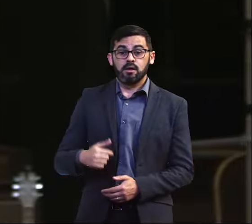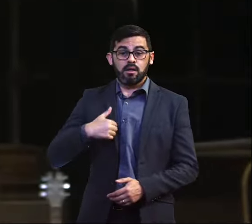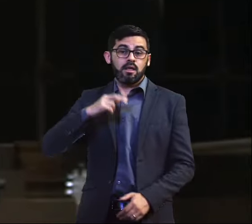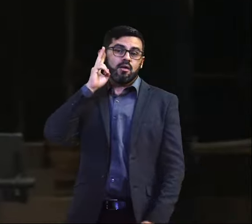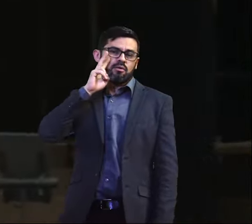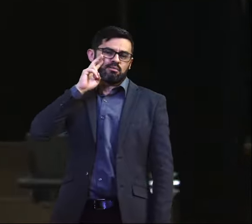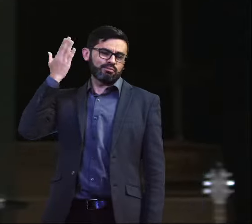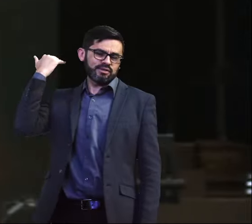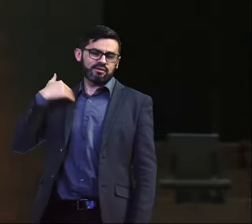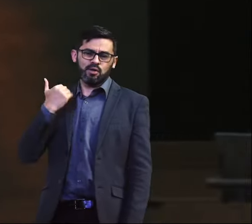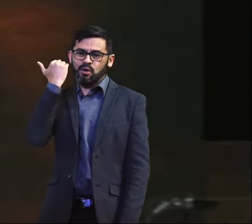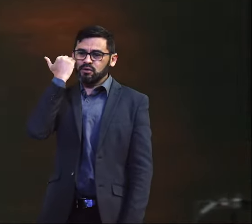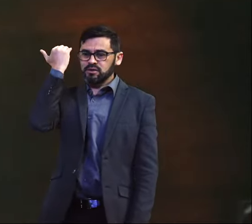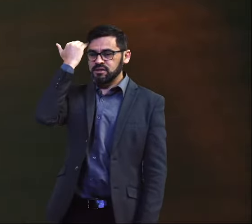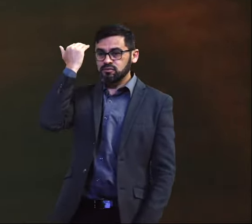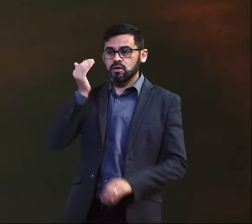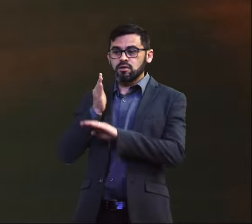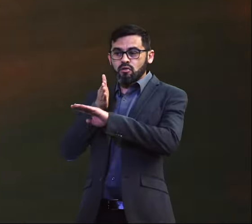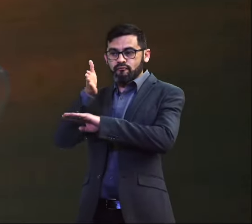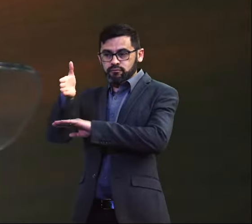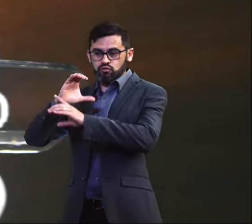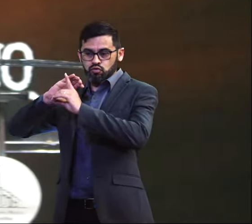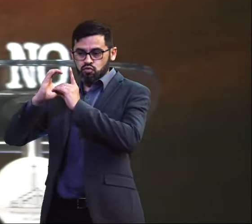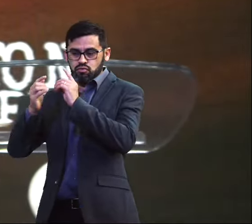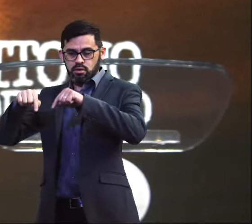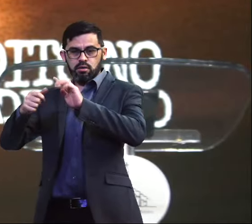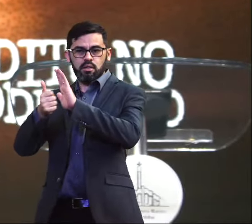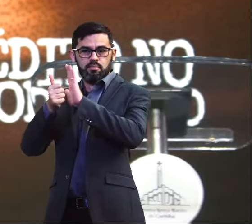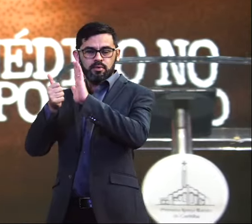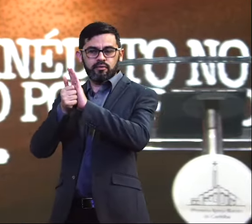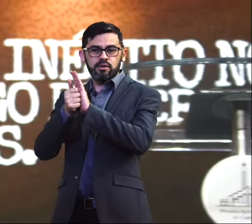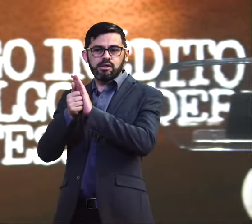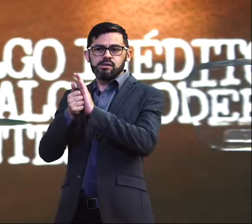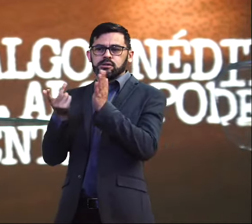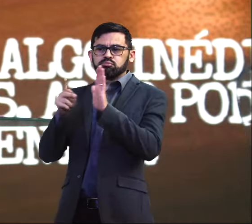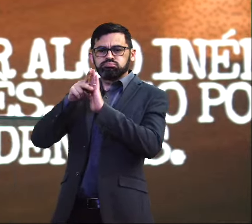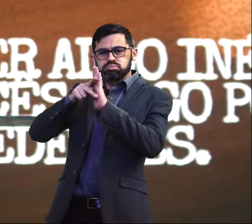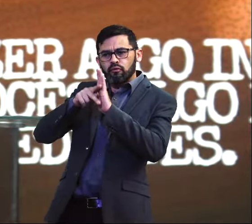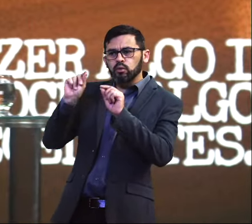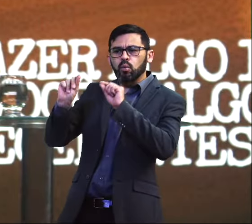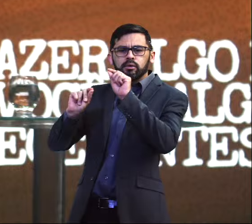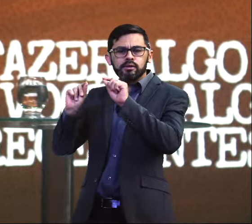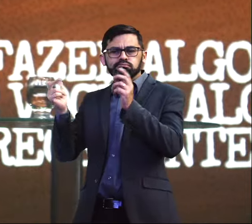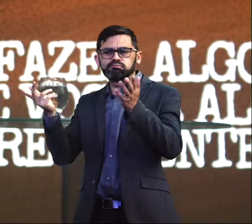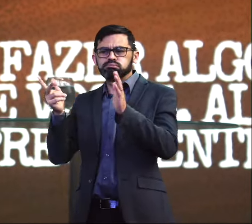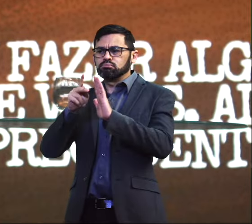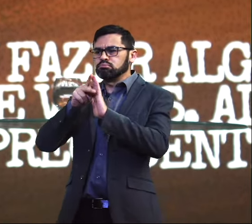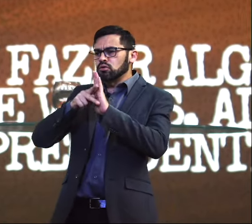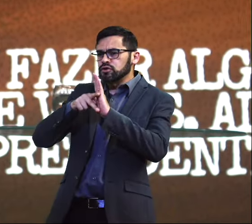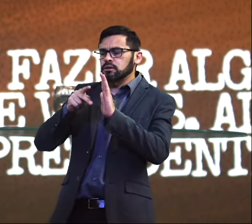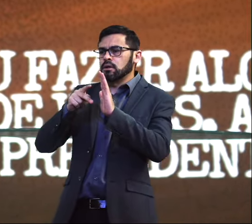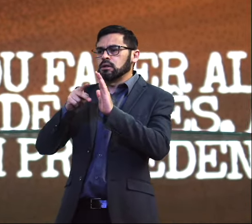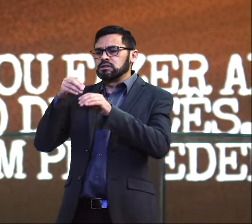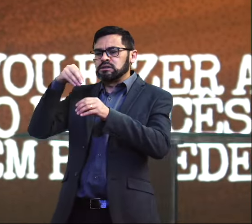era adolescente e eu participei de um culto aqui na igreja, que veio o projeto Giame. Eles tinham um projeto